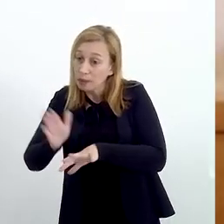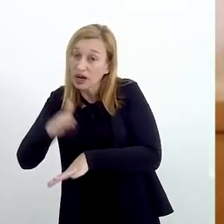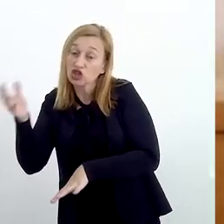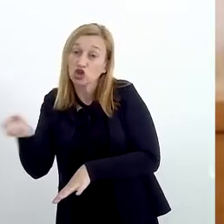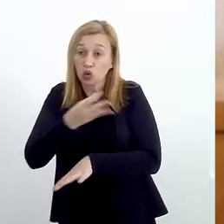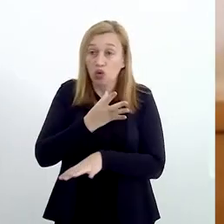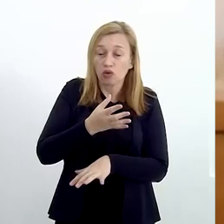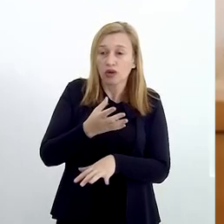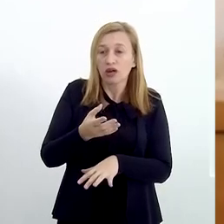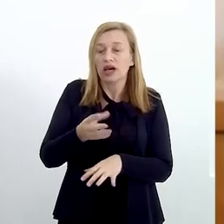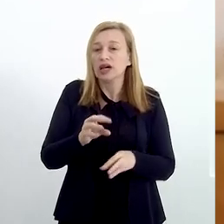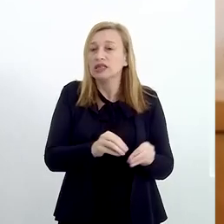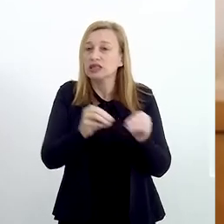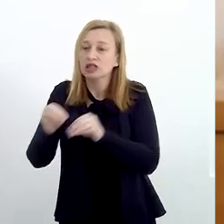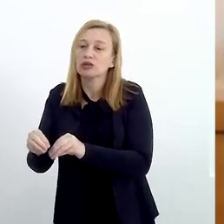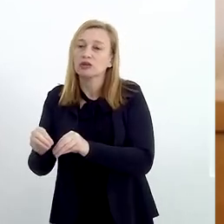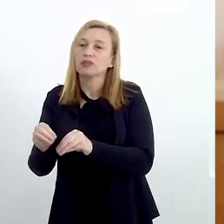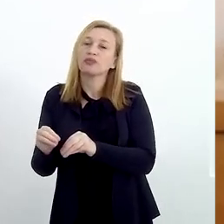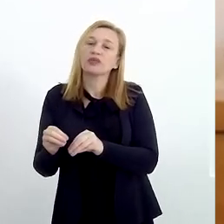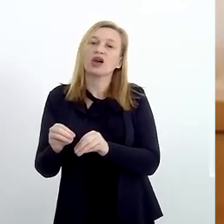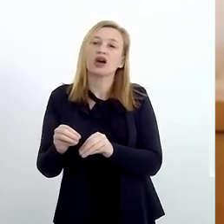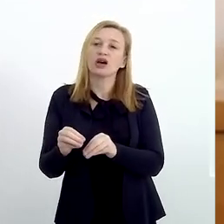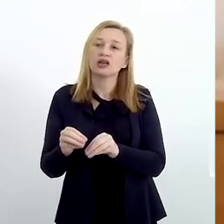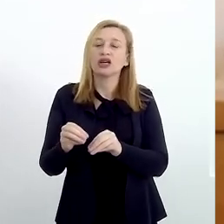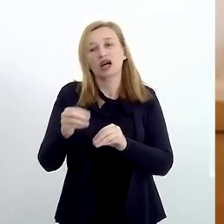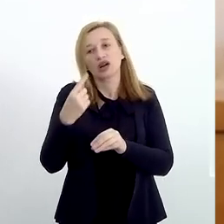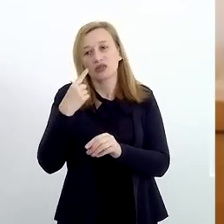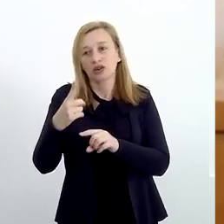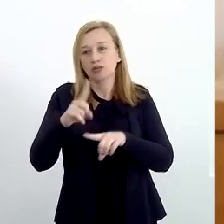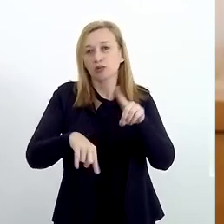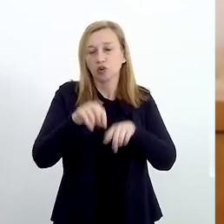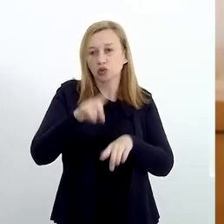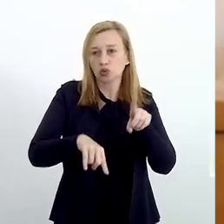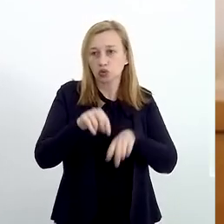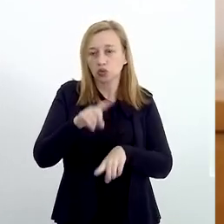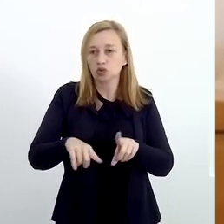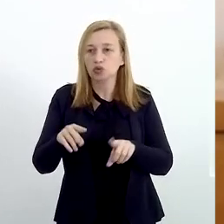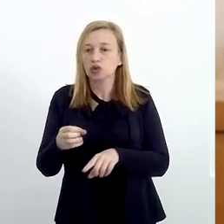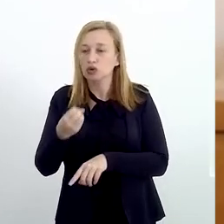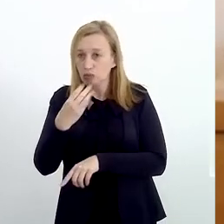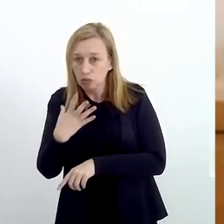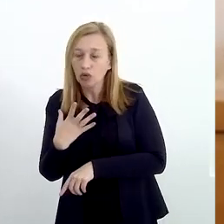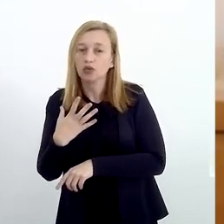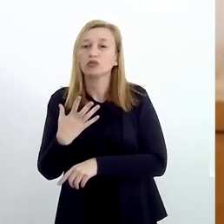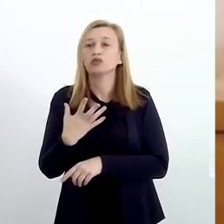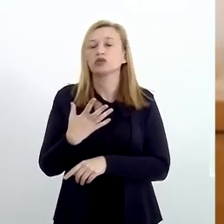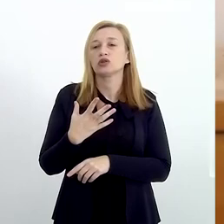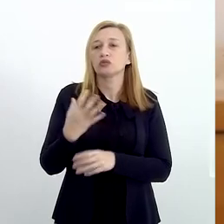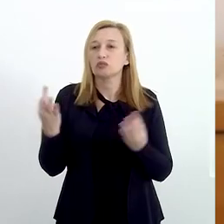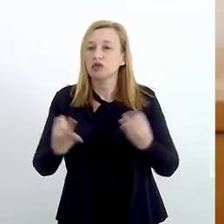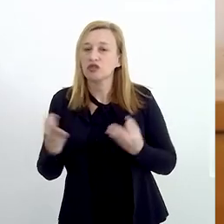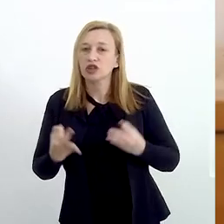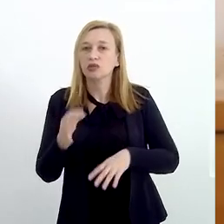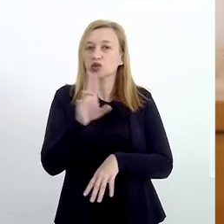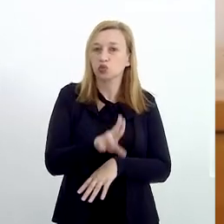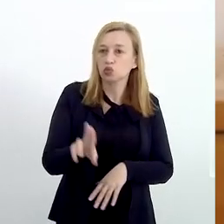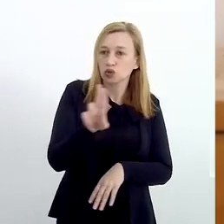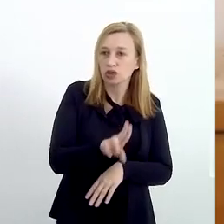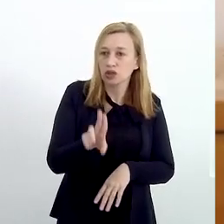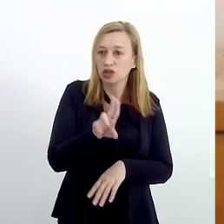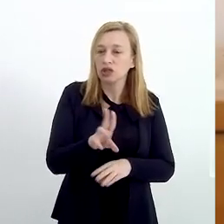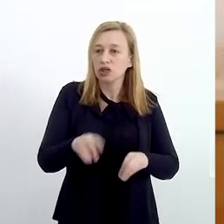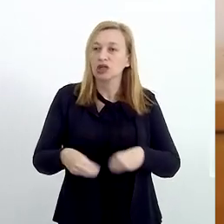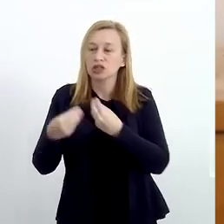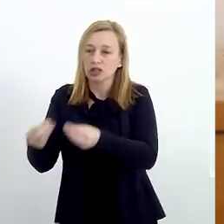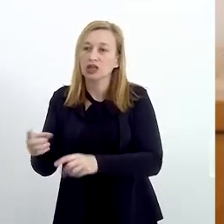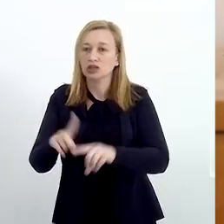mais e essa transposição né ela leva produtos em boa condição são recondicionados são perfeitamente utilizável